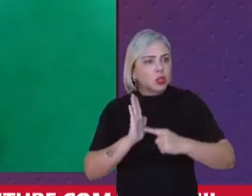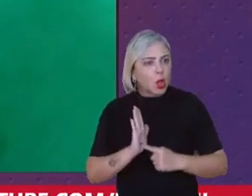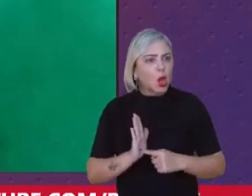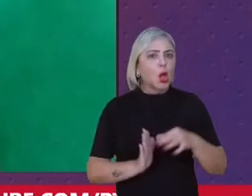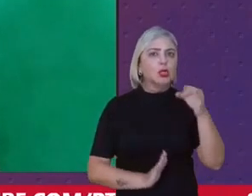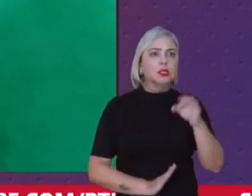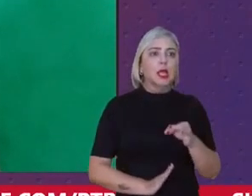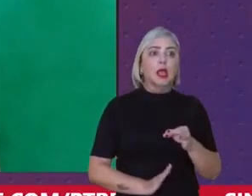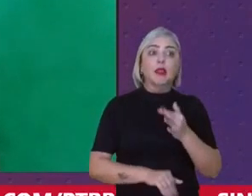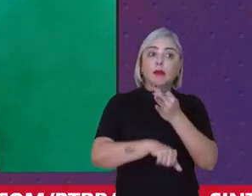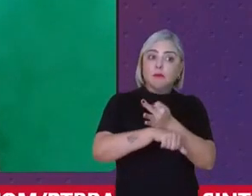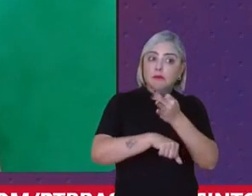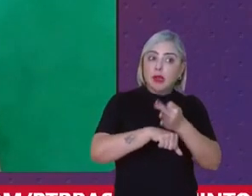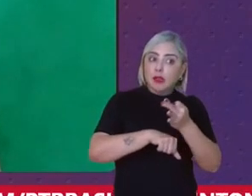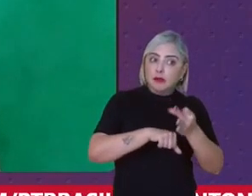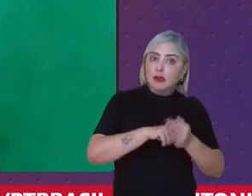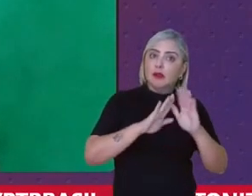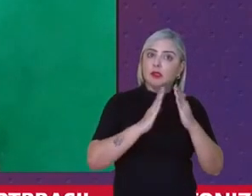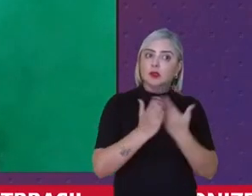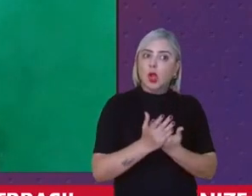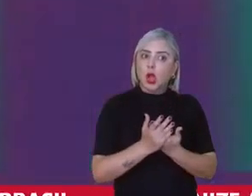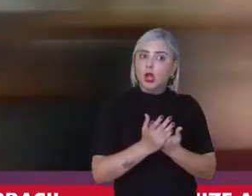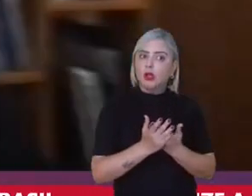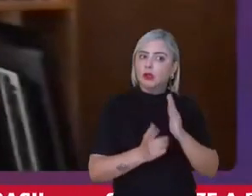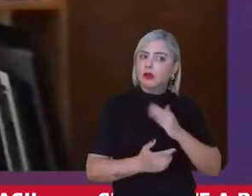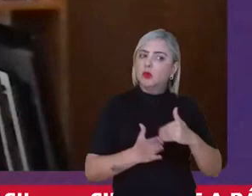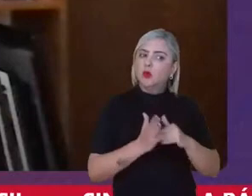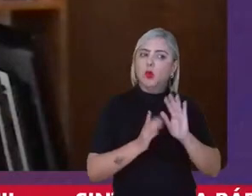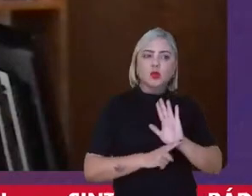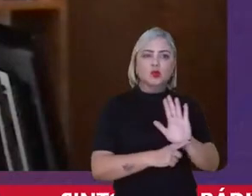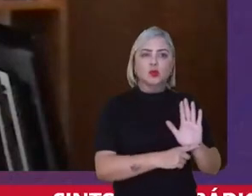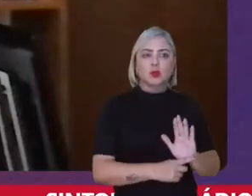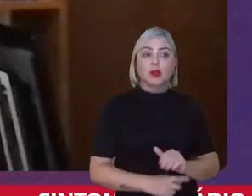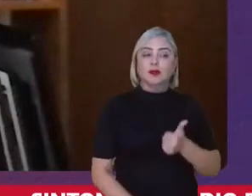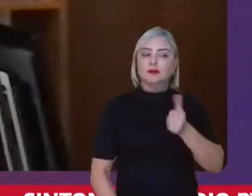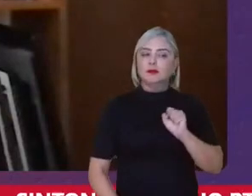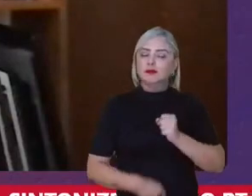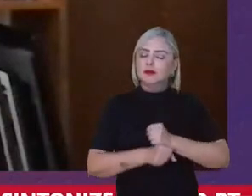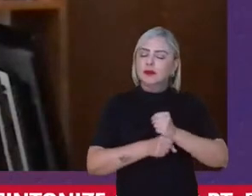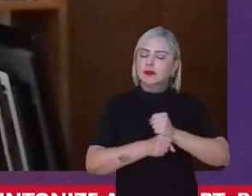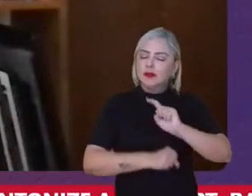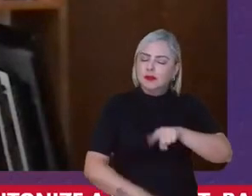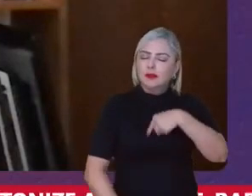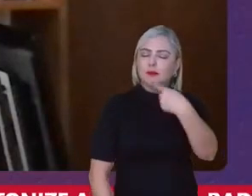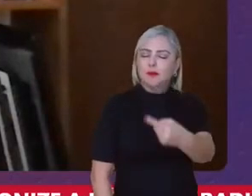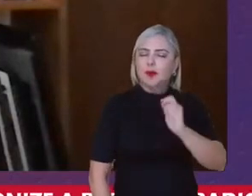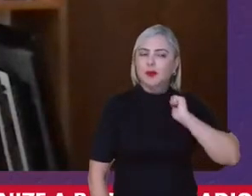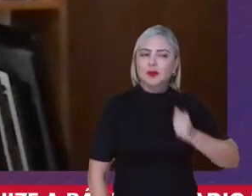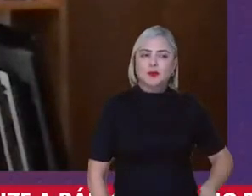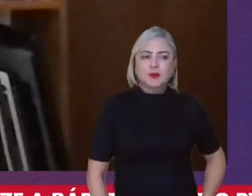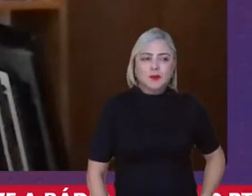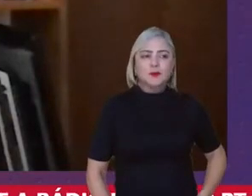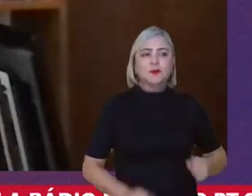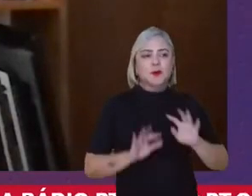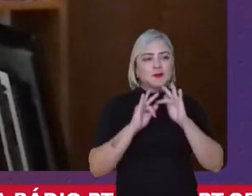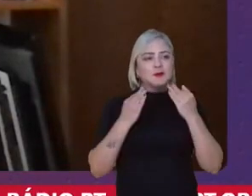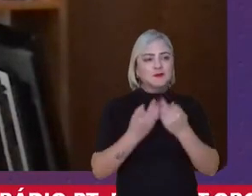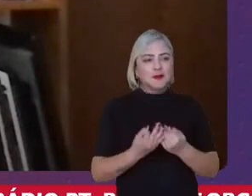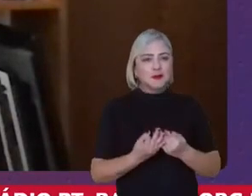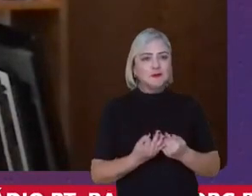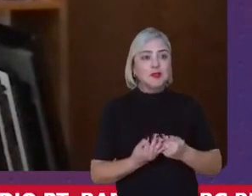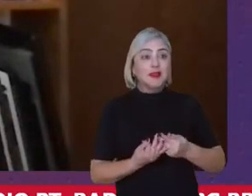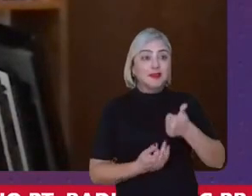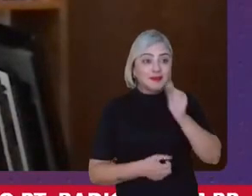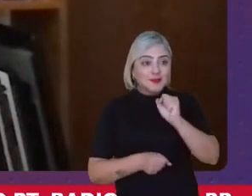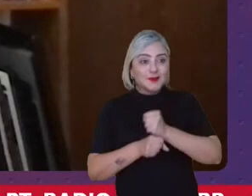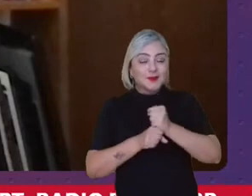a presença na escola, tudo isso ajuda. 18 anos depois, o Bolsa Família está completando 18 anos,